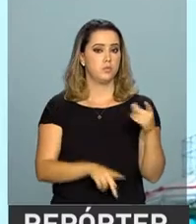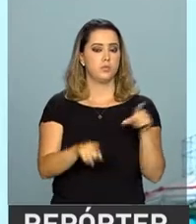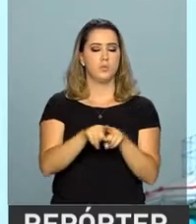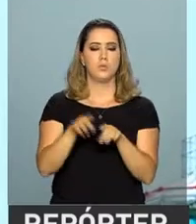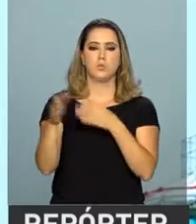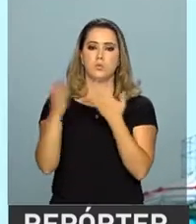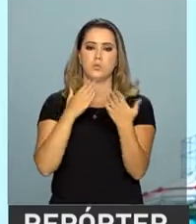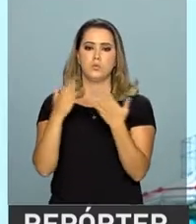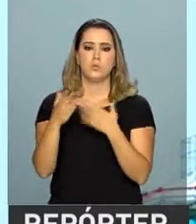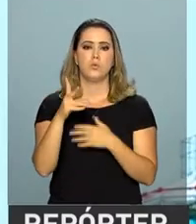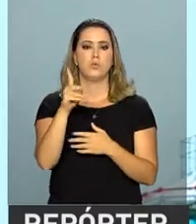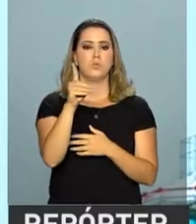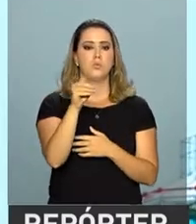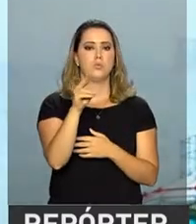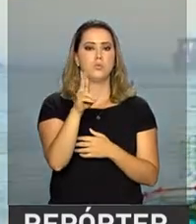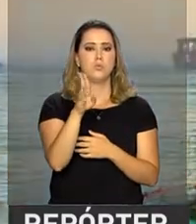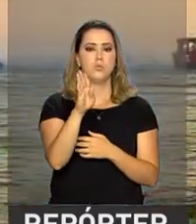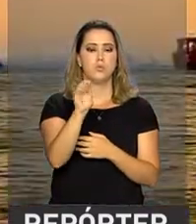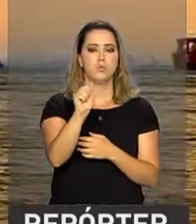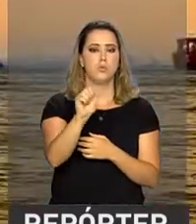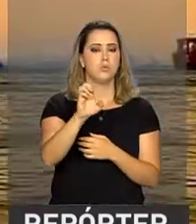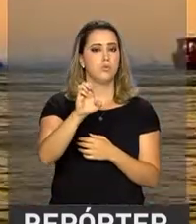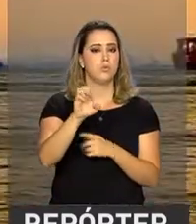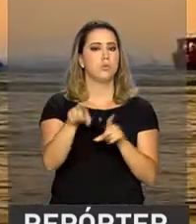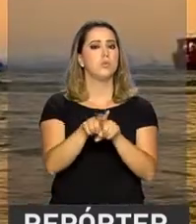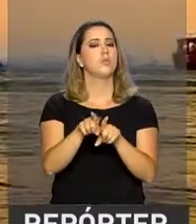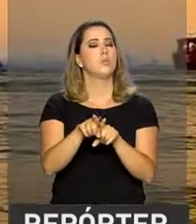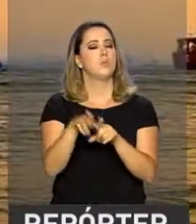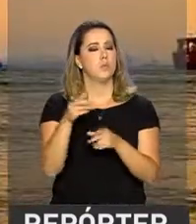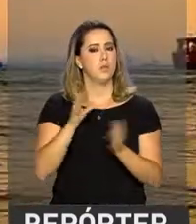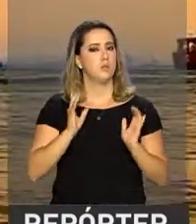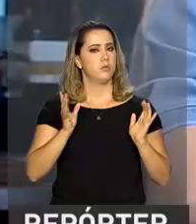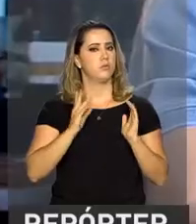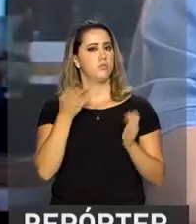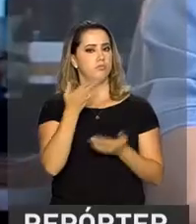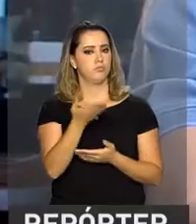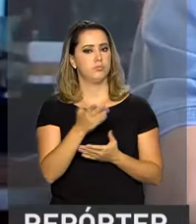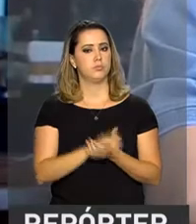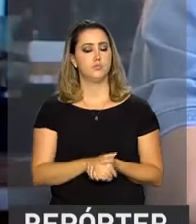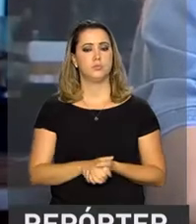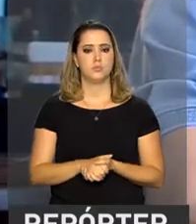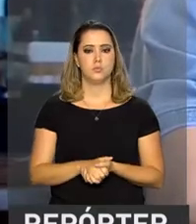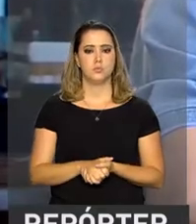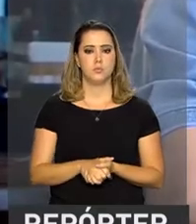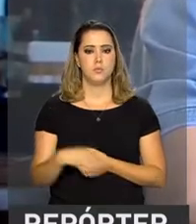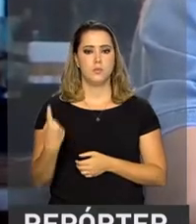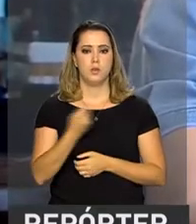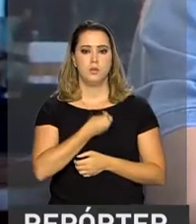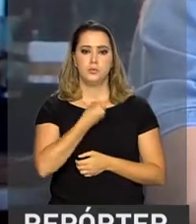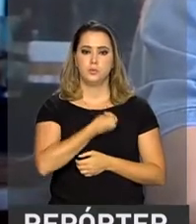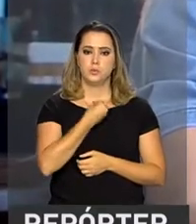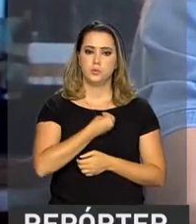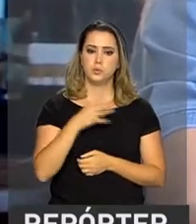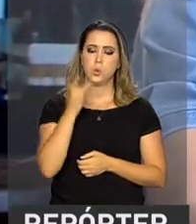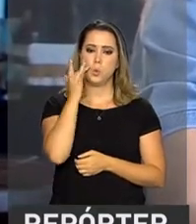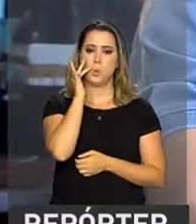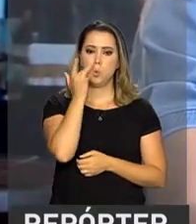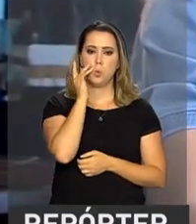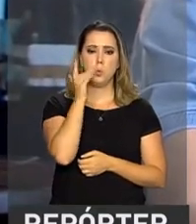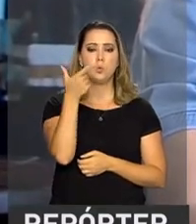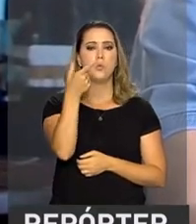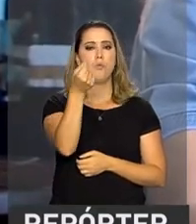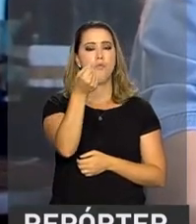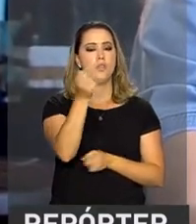comparada à dubai no oriente médio também rica nesse produto é gente região a época de ouro nem durante